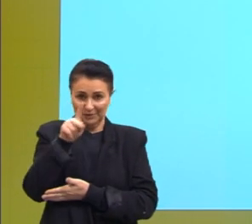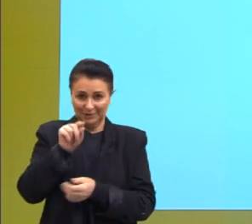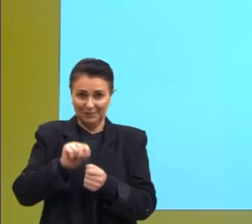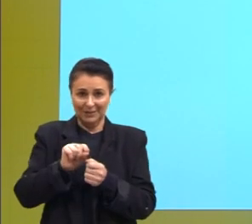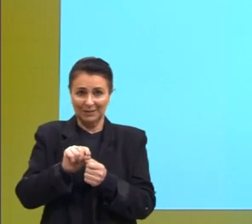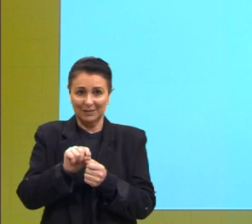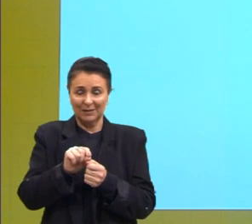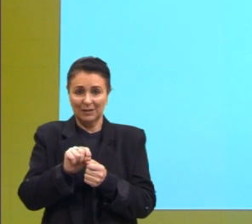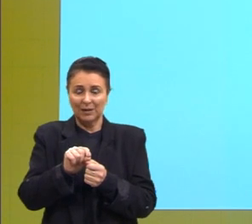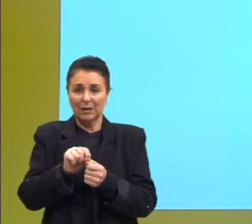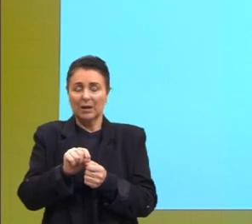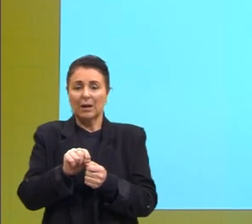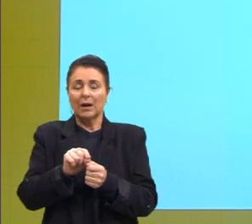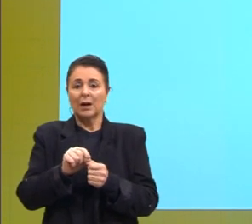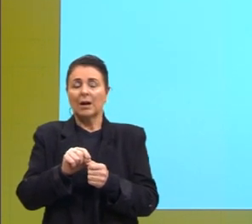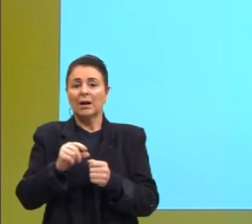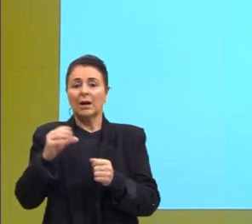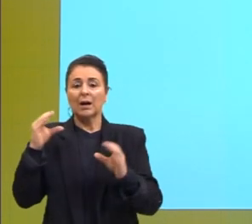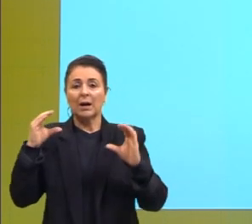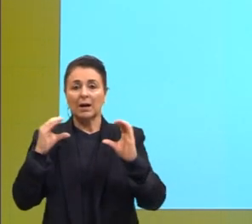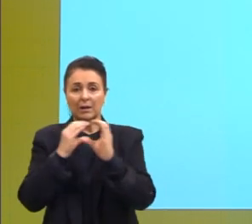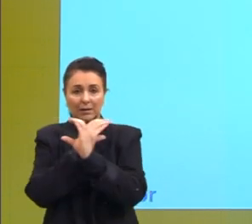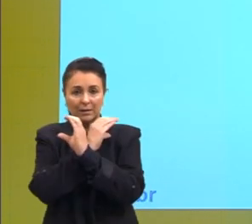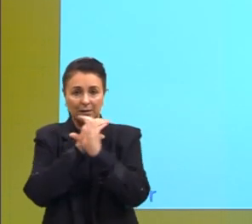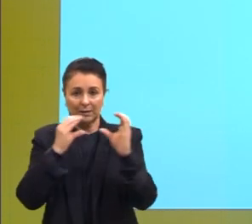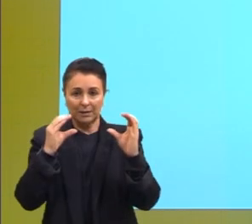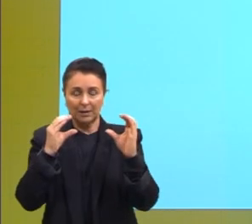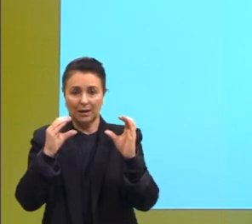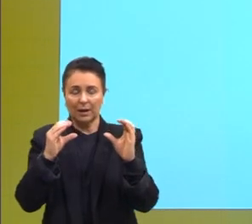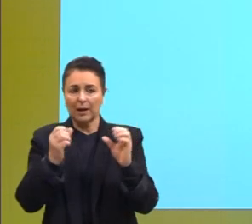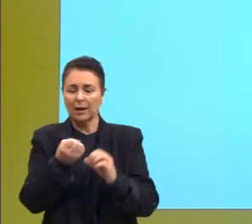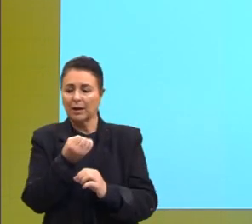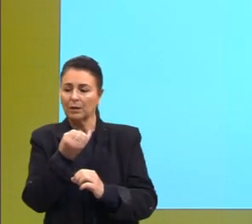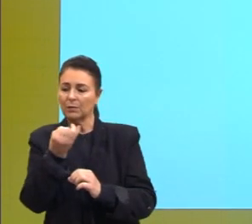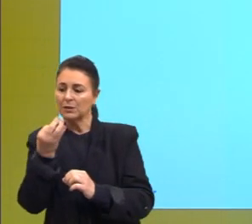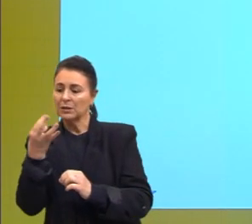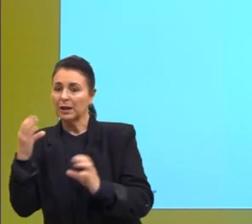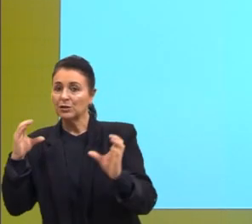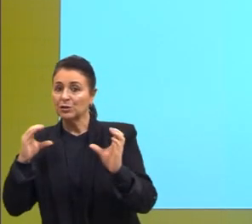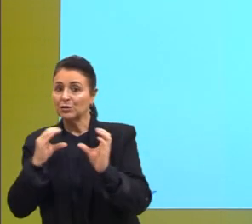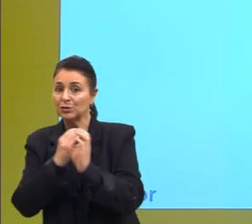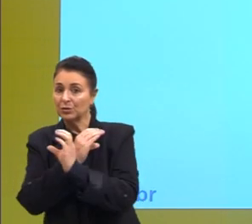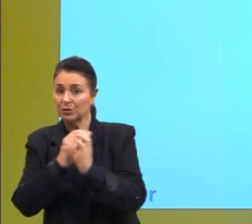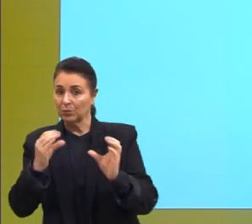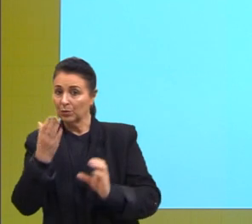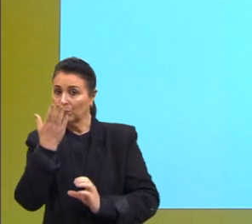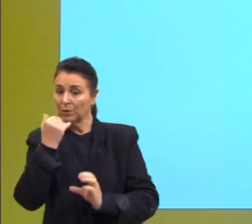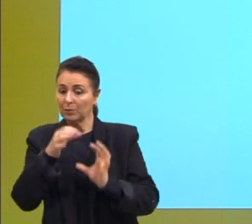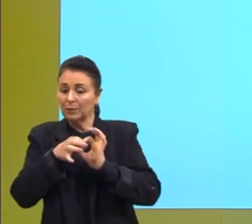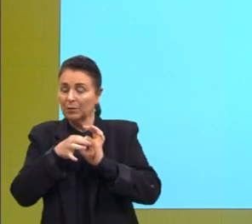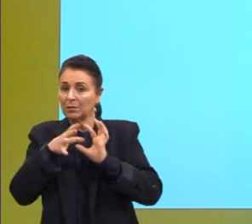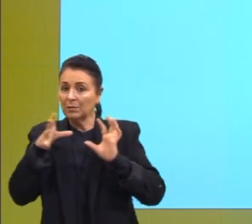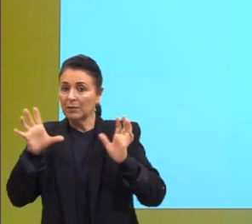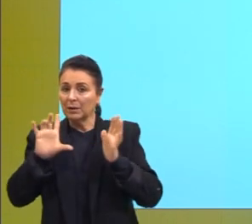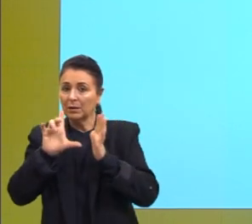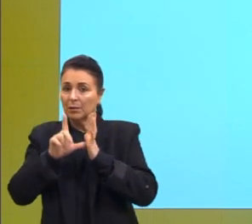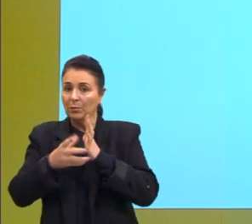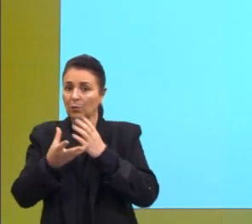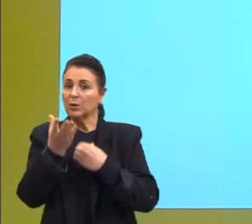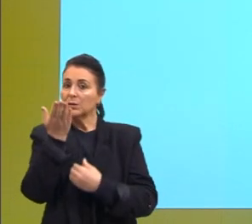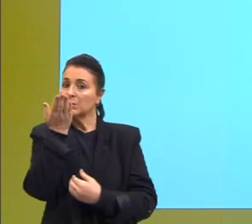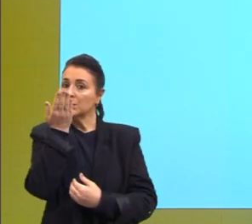vocês a caloria sabe ela é a quantidade de calor que o alimento libera após a sua